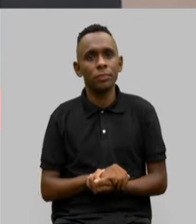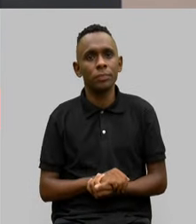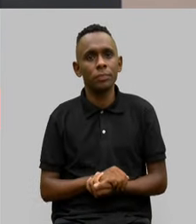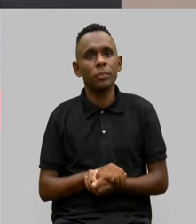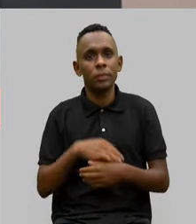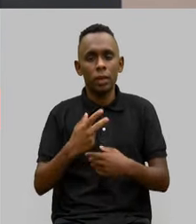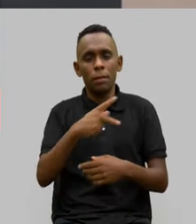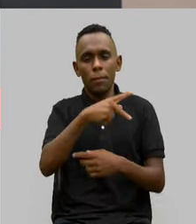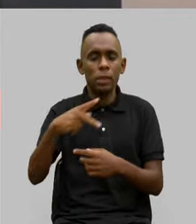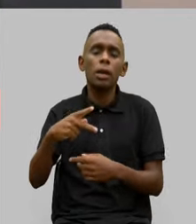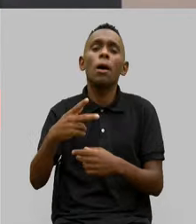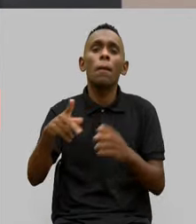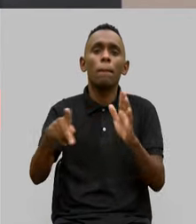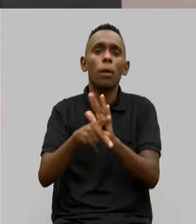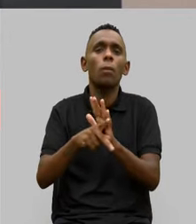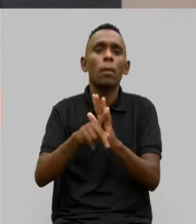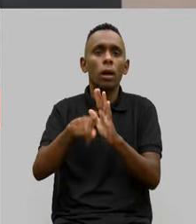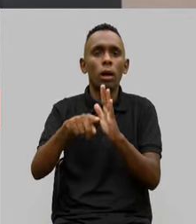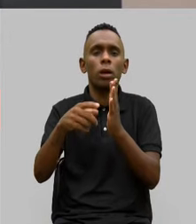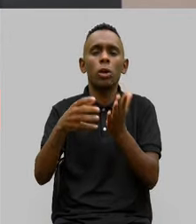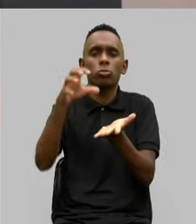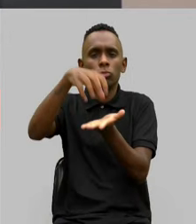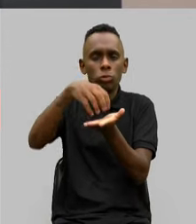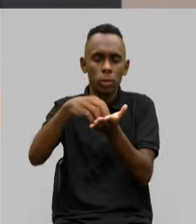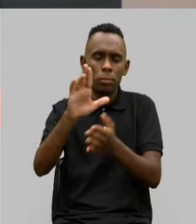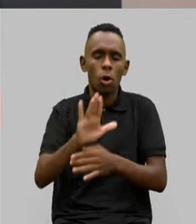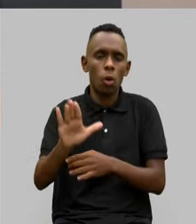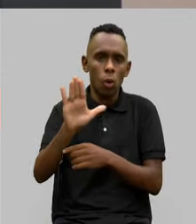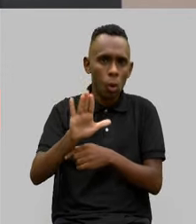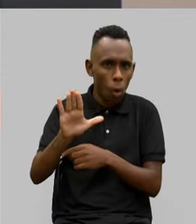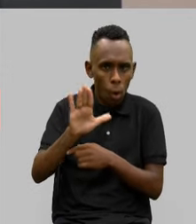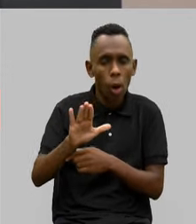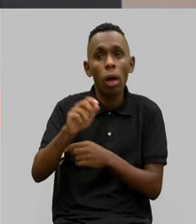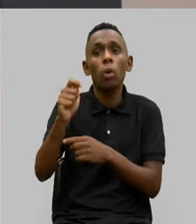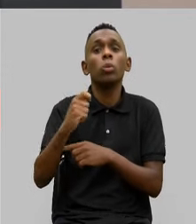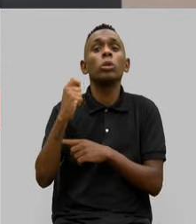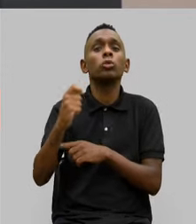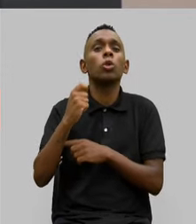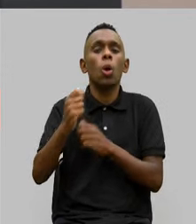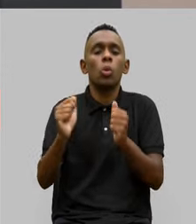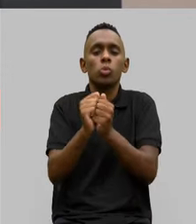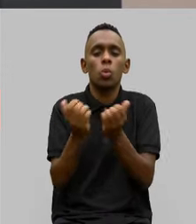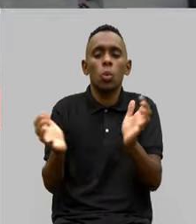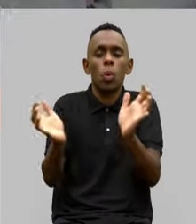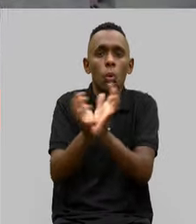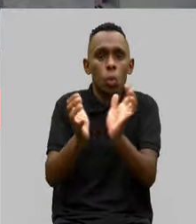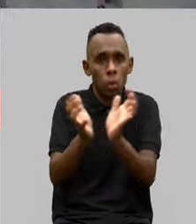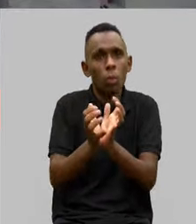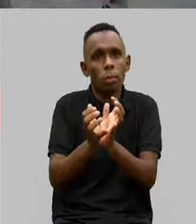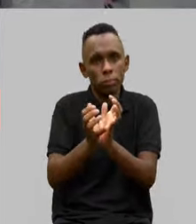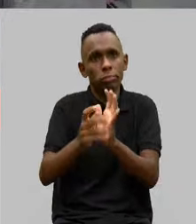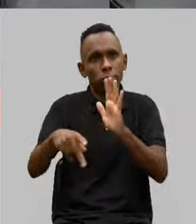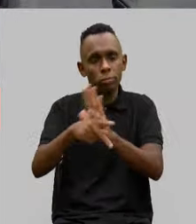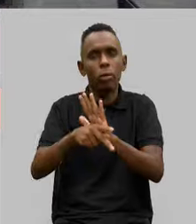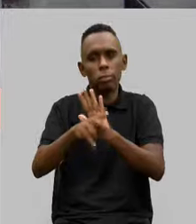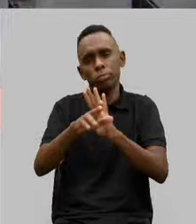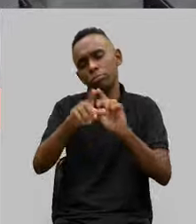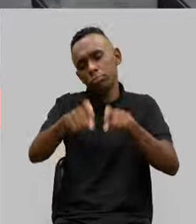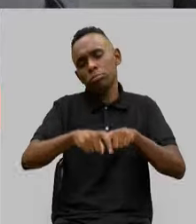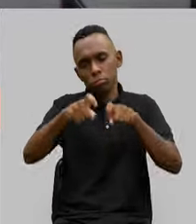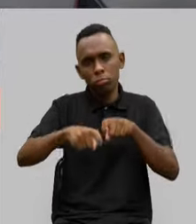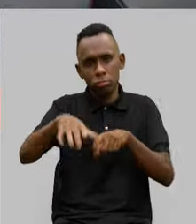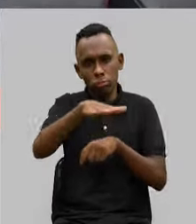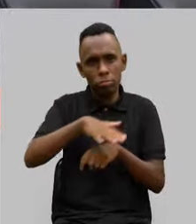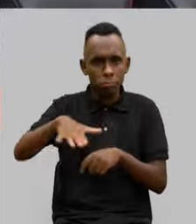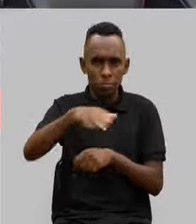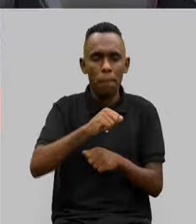Presidenta da acolon cannabis Associação Comunitária liamba agroecológica da